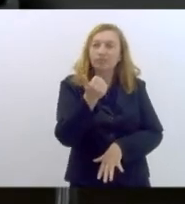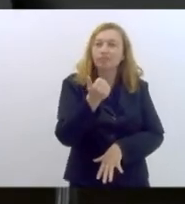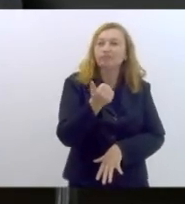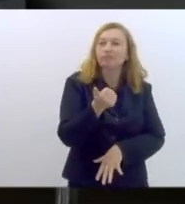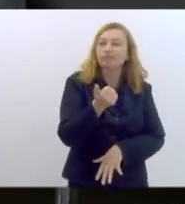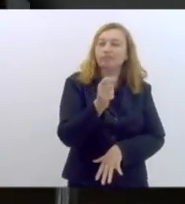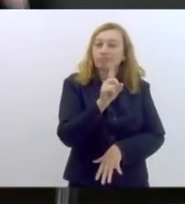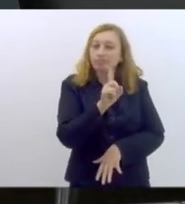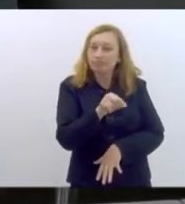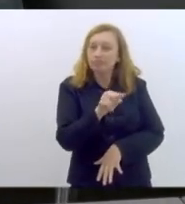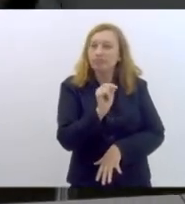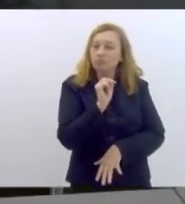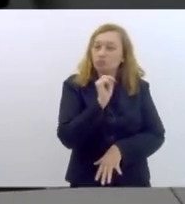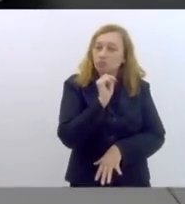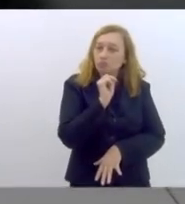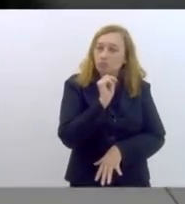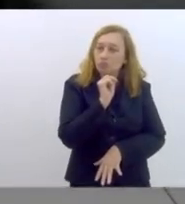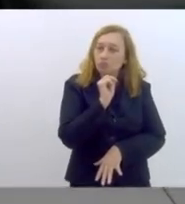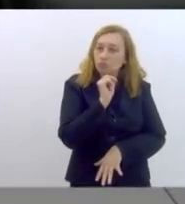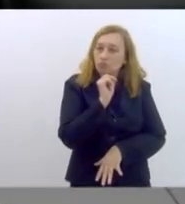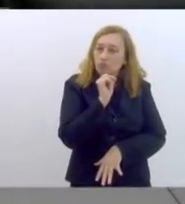cipoal de